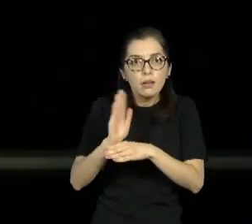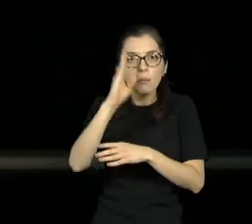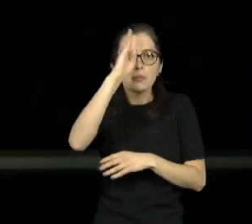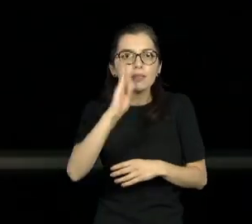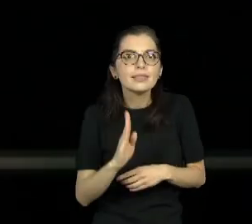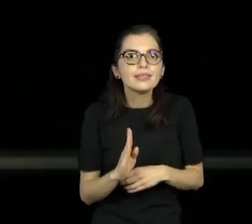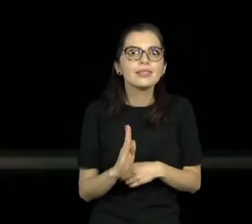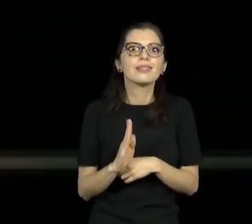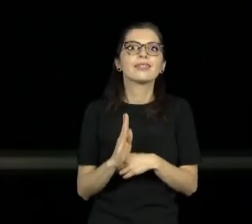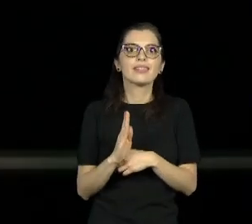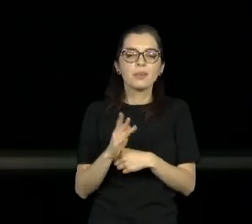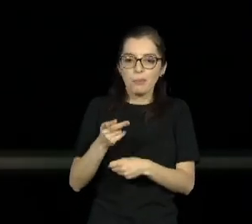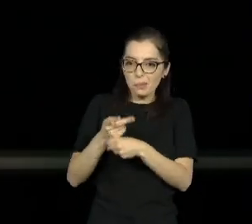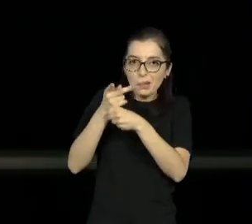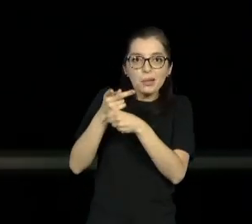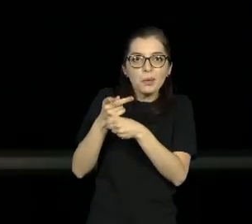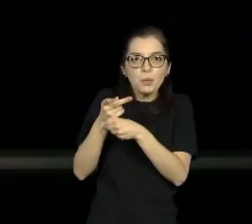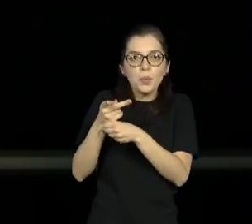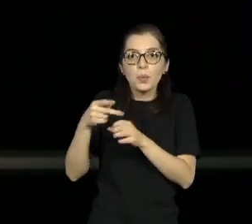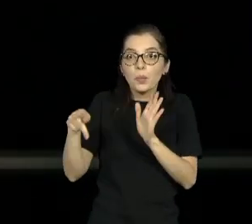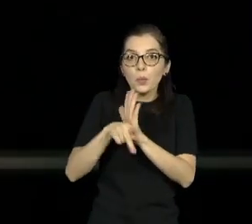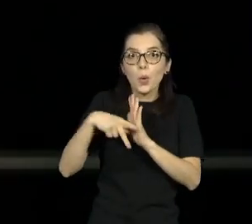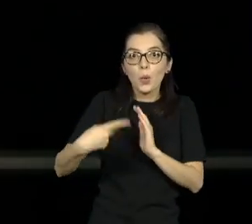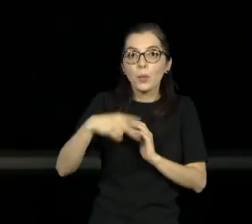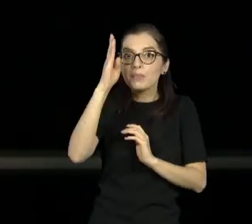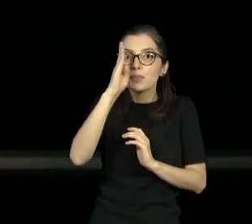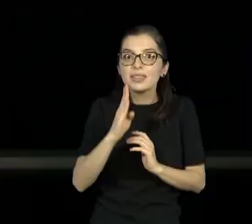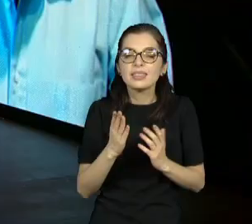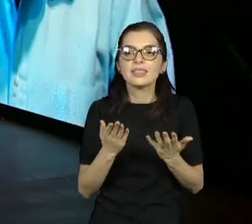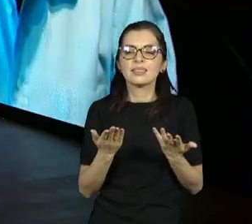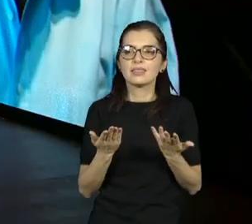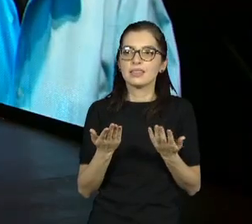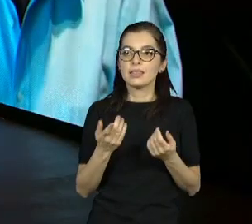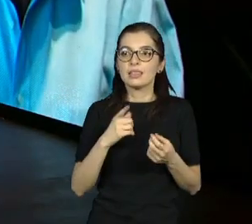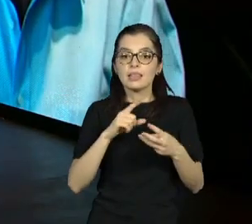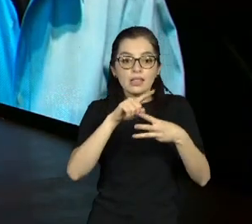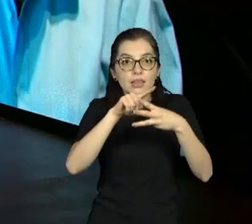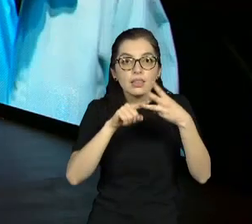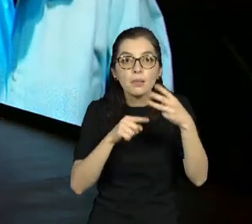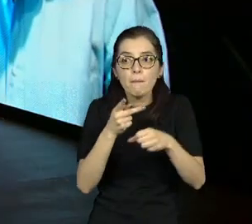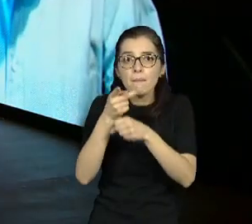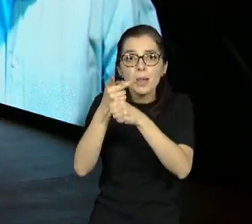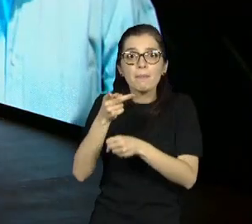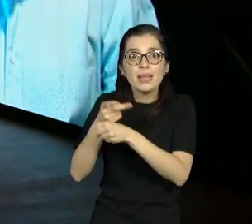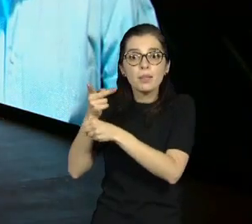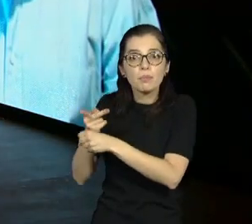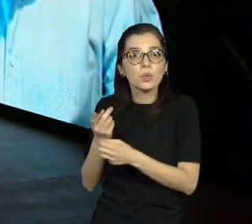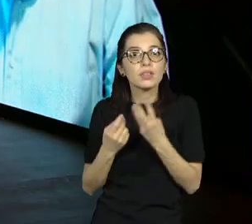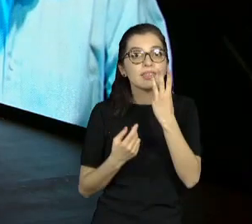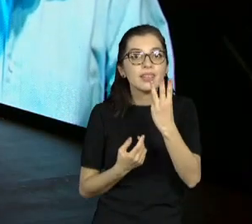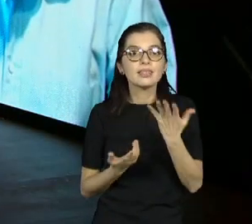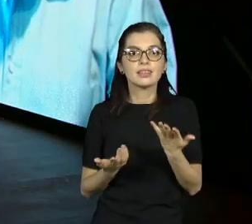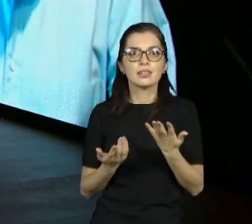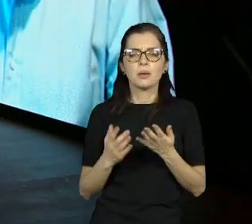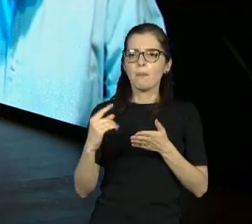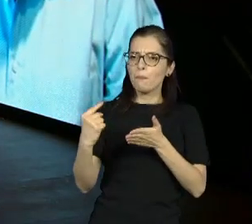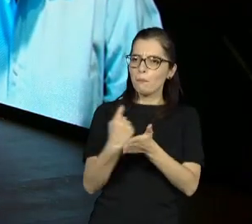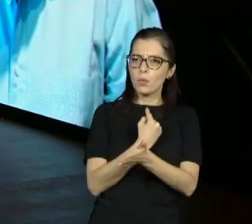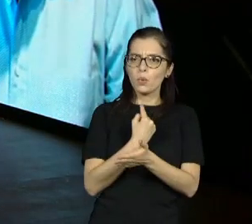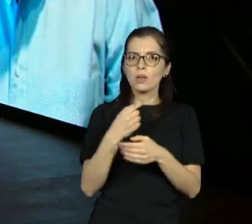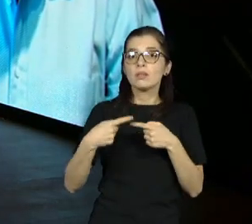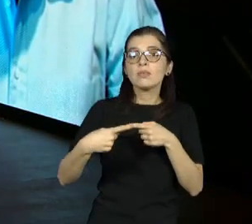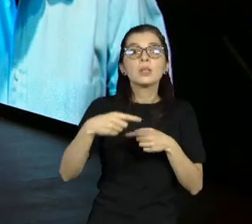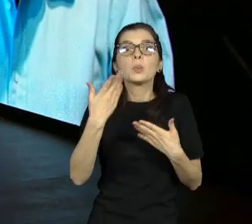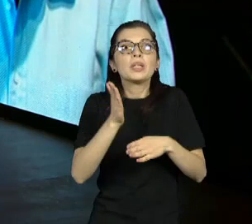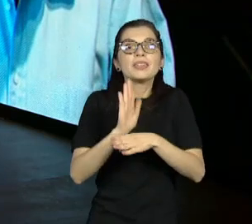filme. Parabéns, aliás. E perguntam, e o próximo filme? Como é que é? Como é que vai? Vai